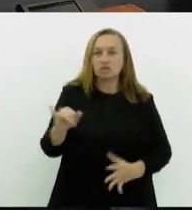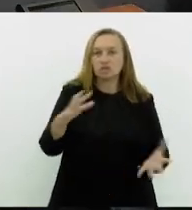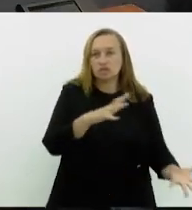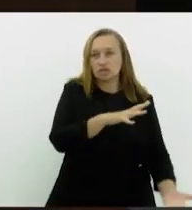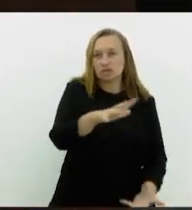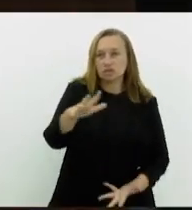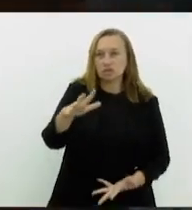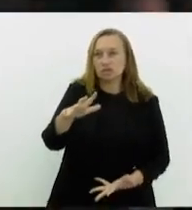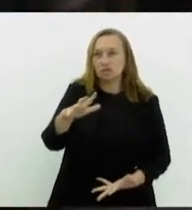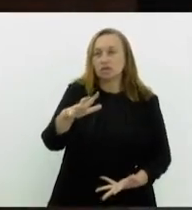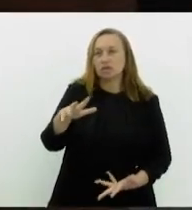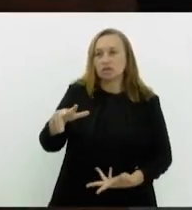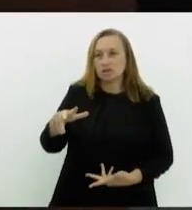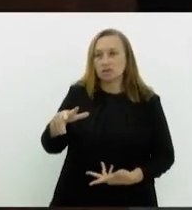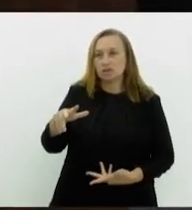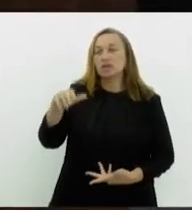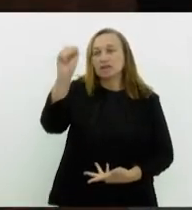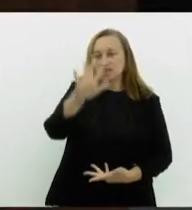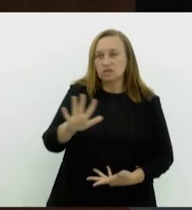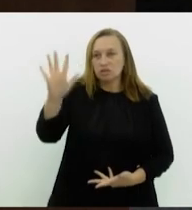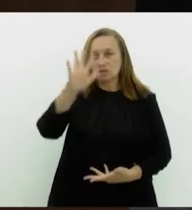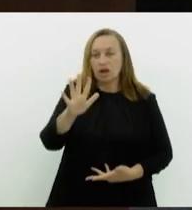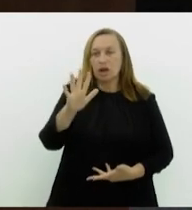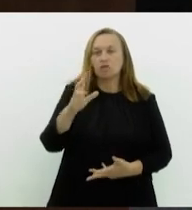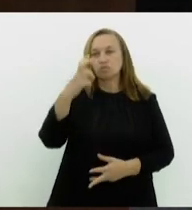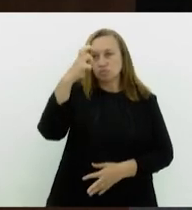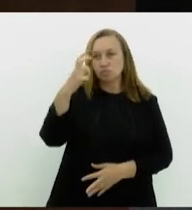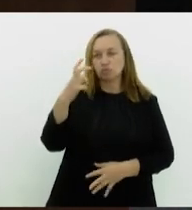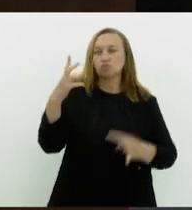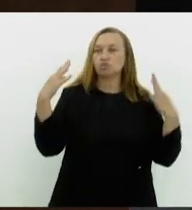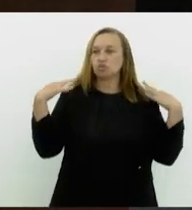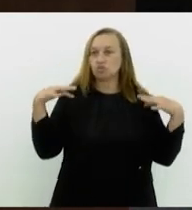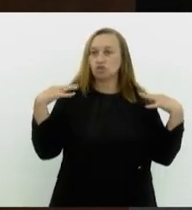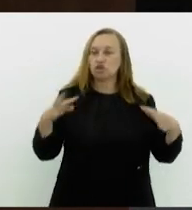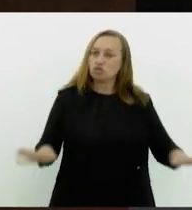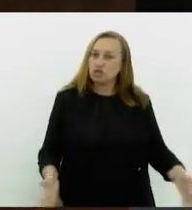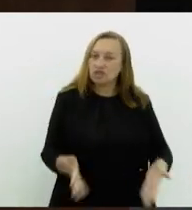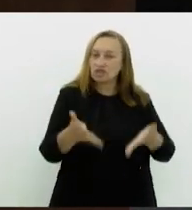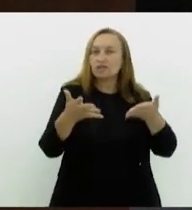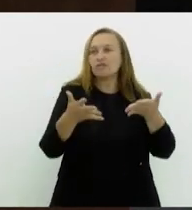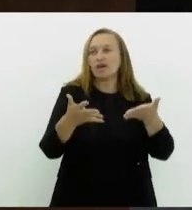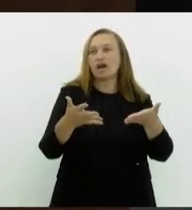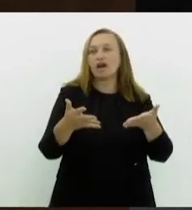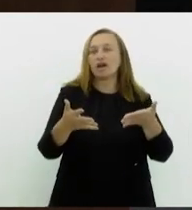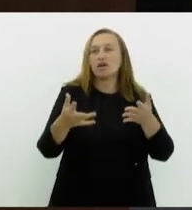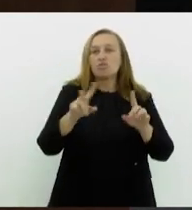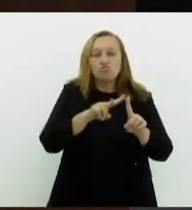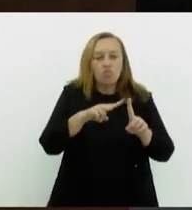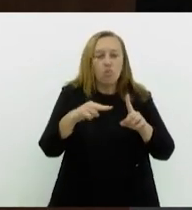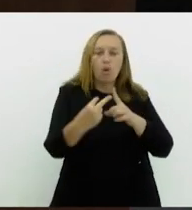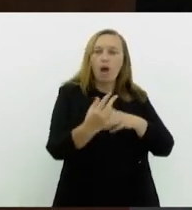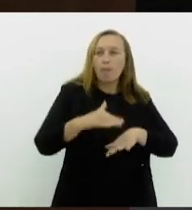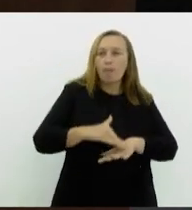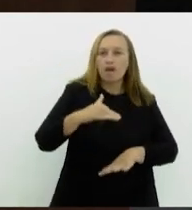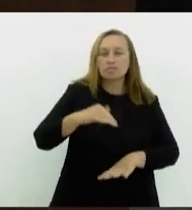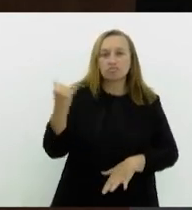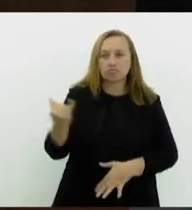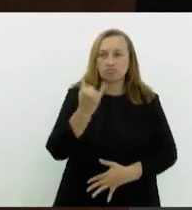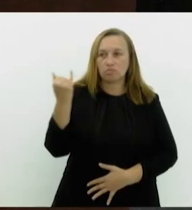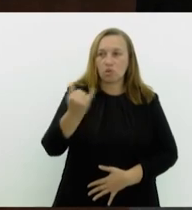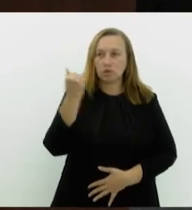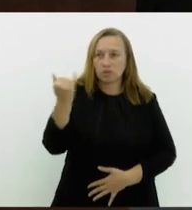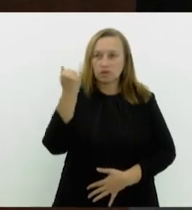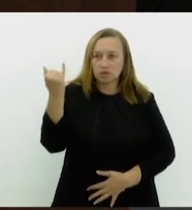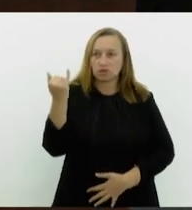do Turismo, data que tem por objetivo incentivar um olhar mais importante para